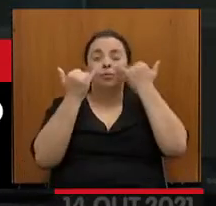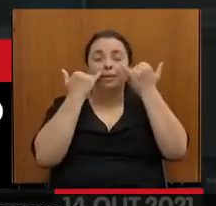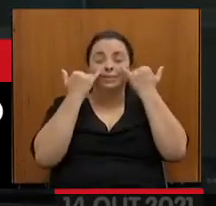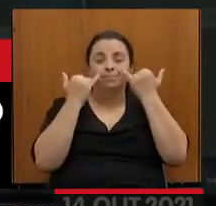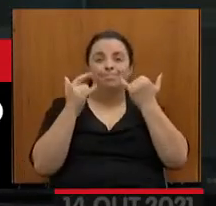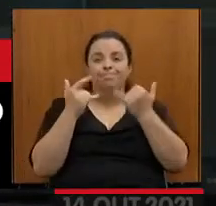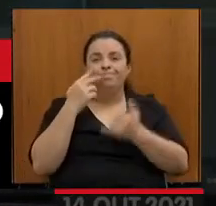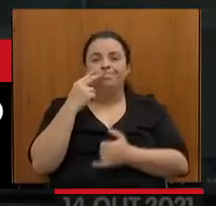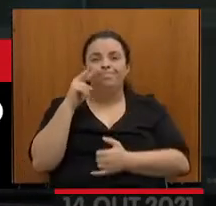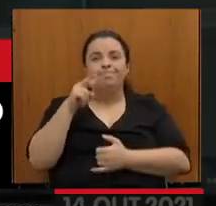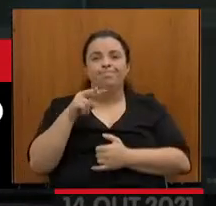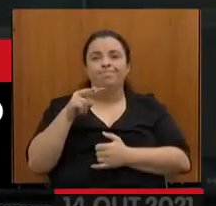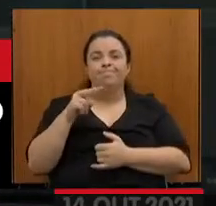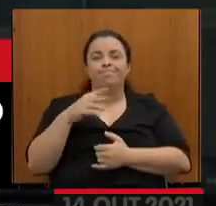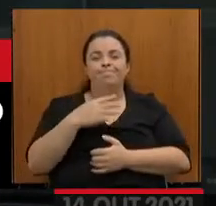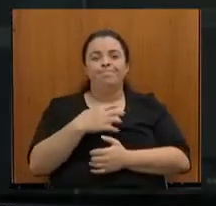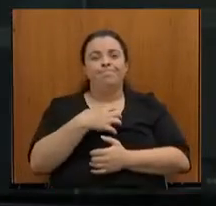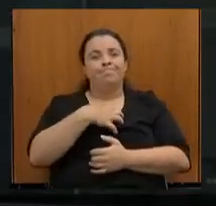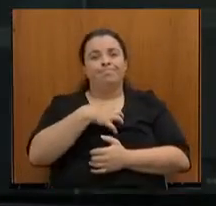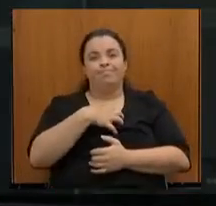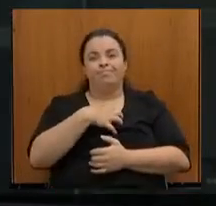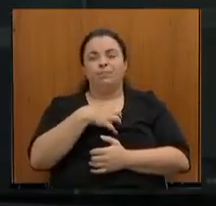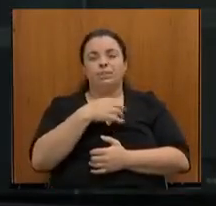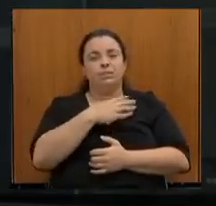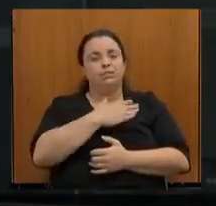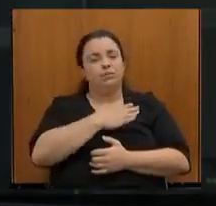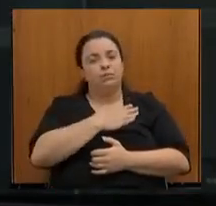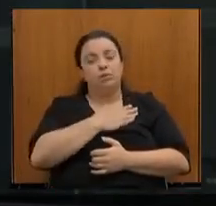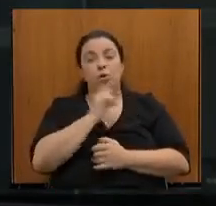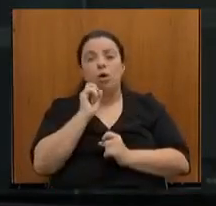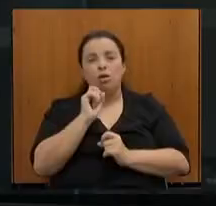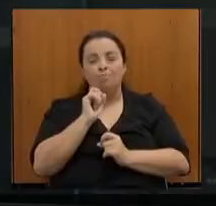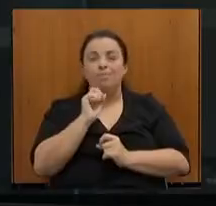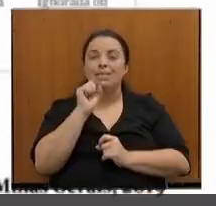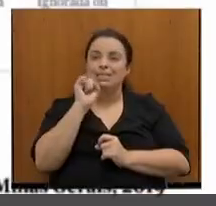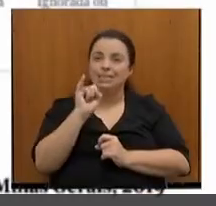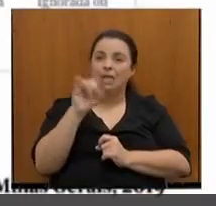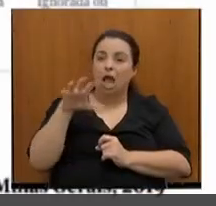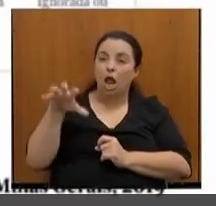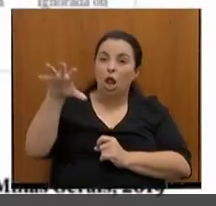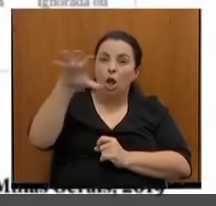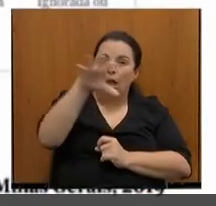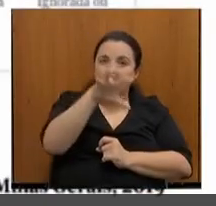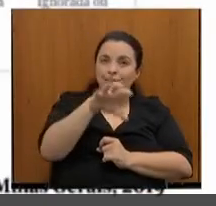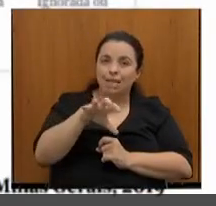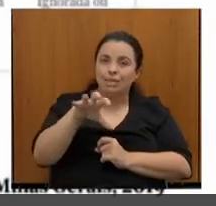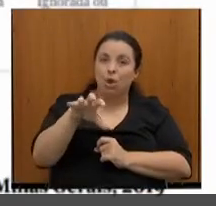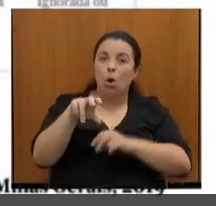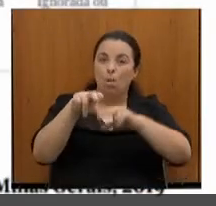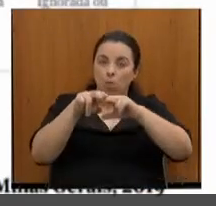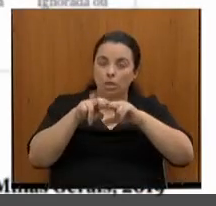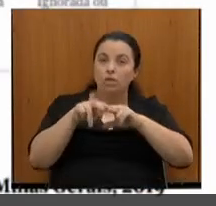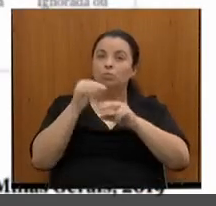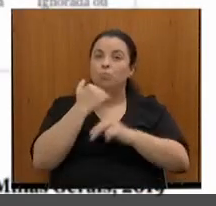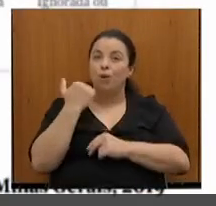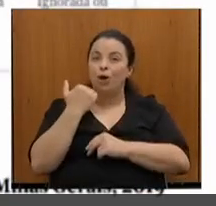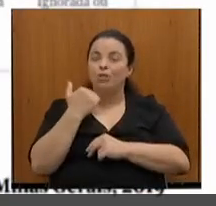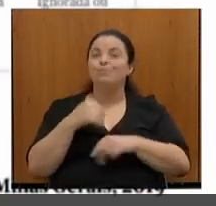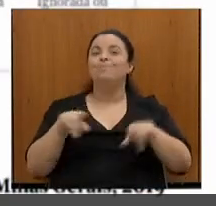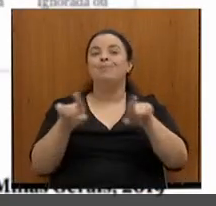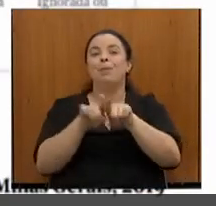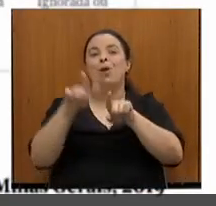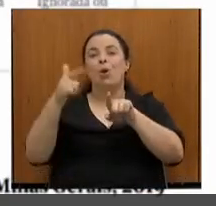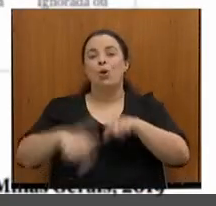coração. Se a geografia é causa de morte no nosso estado, a etnia também é causa de morte no